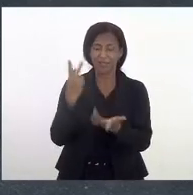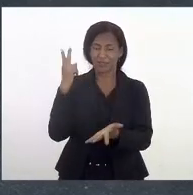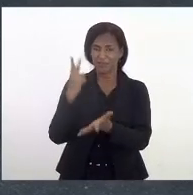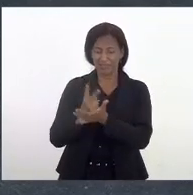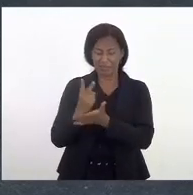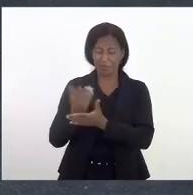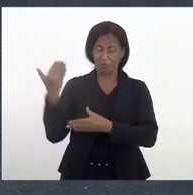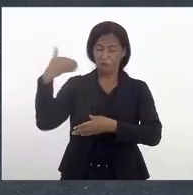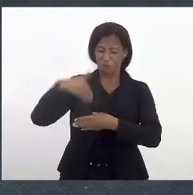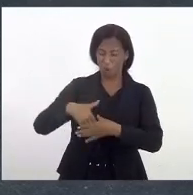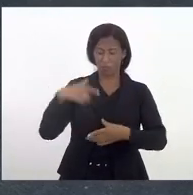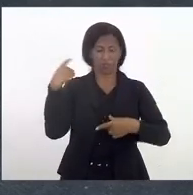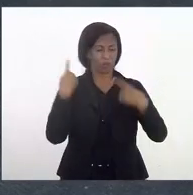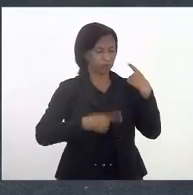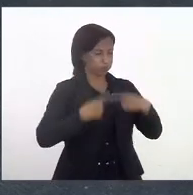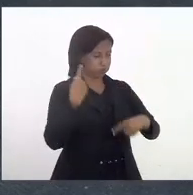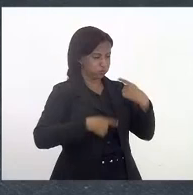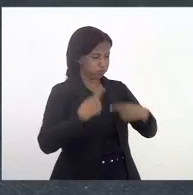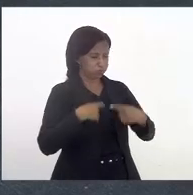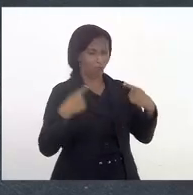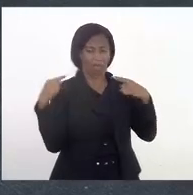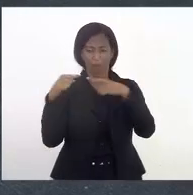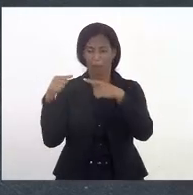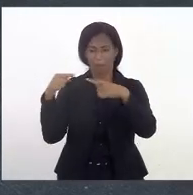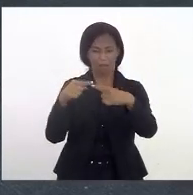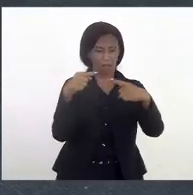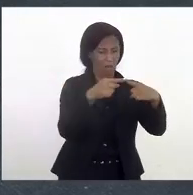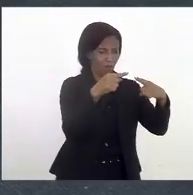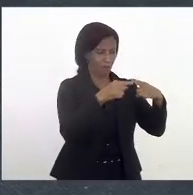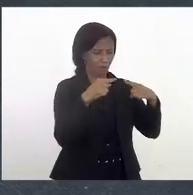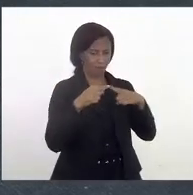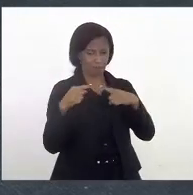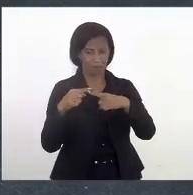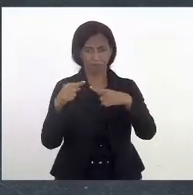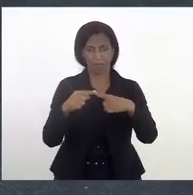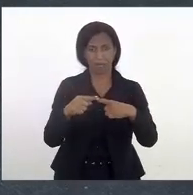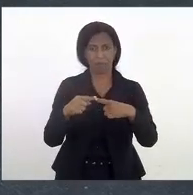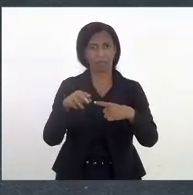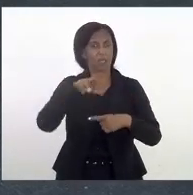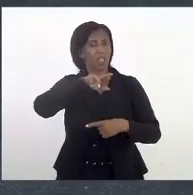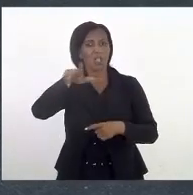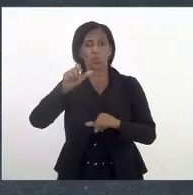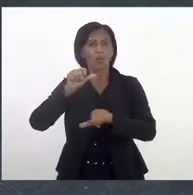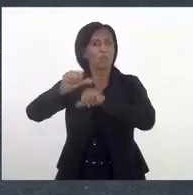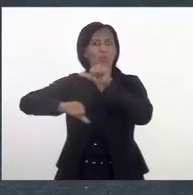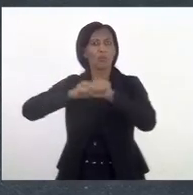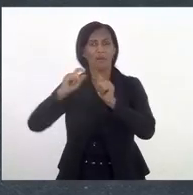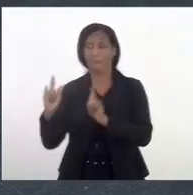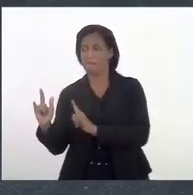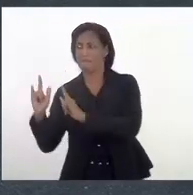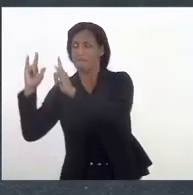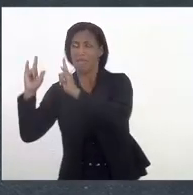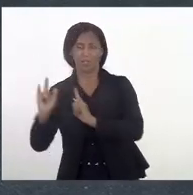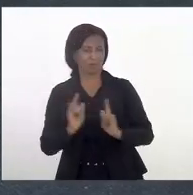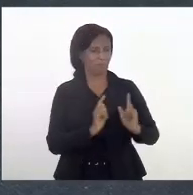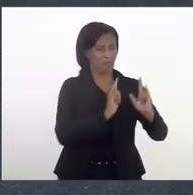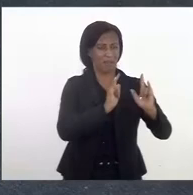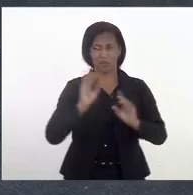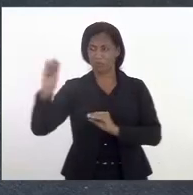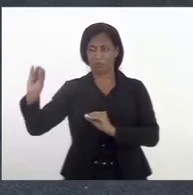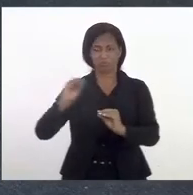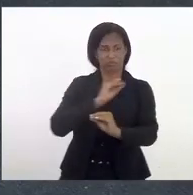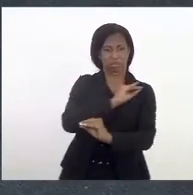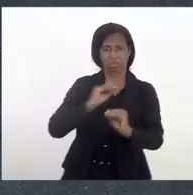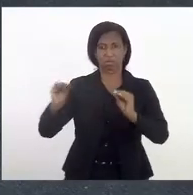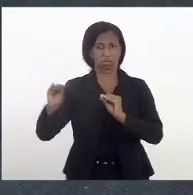e votado nesse sentido Ah e não é a mudança do prédio que vai nos